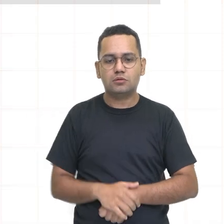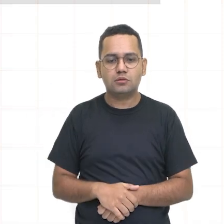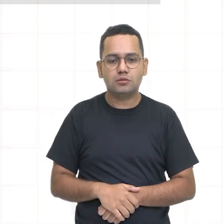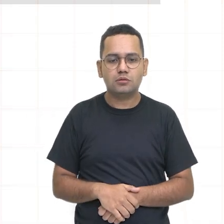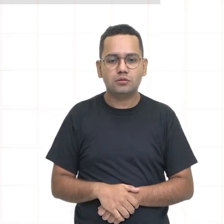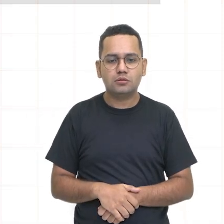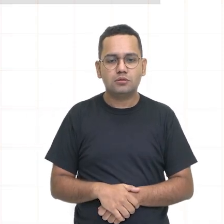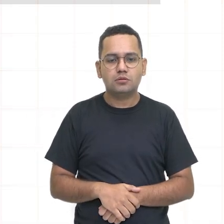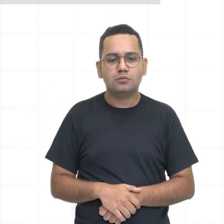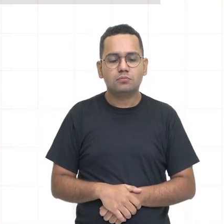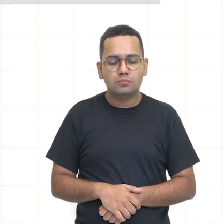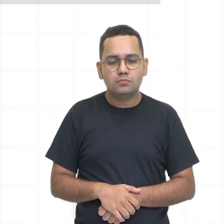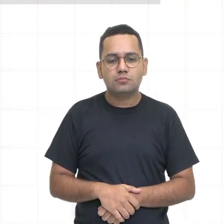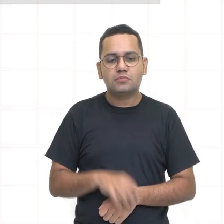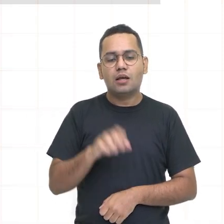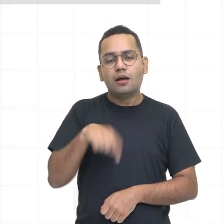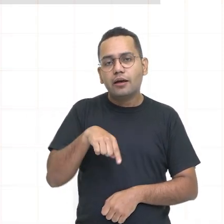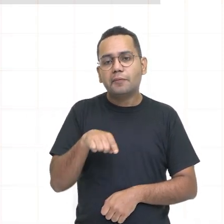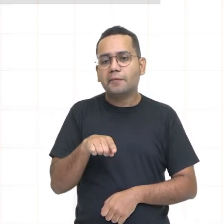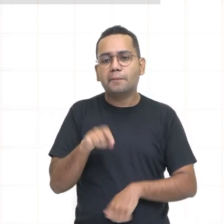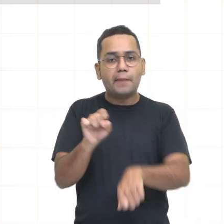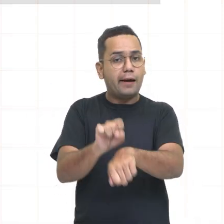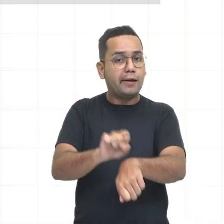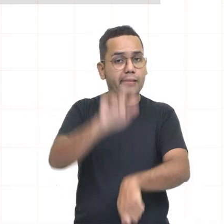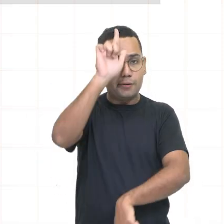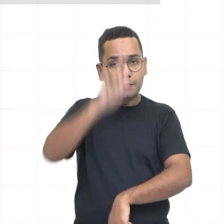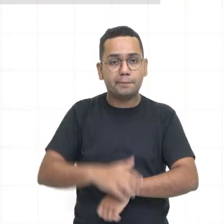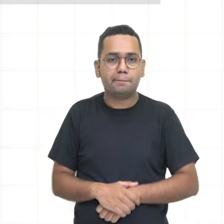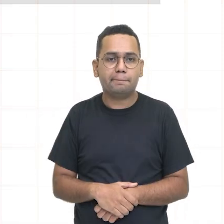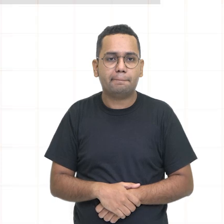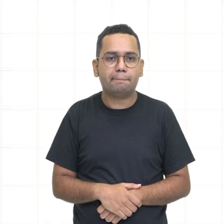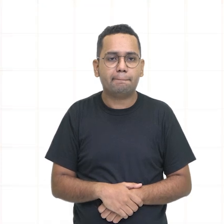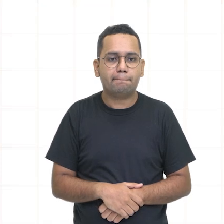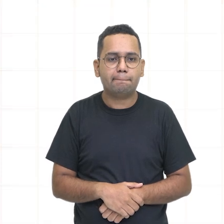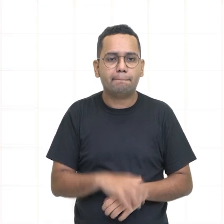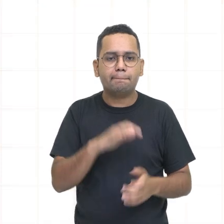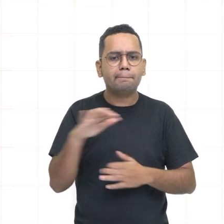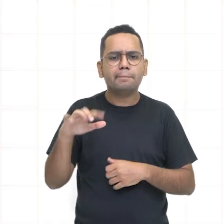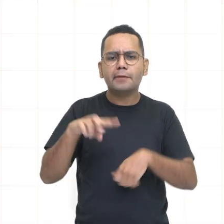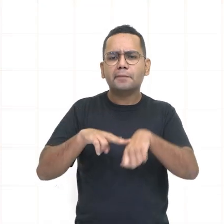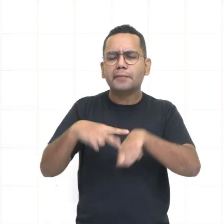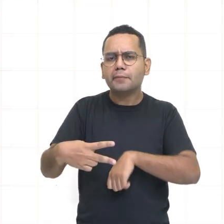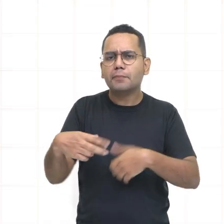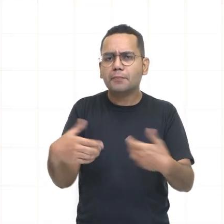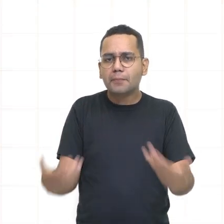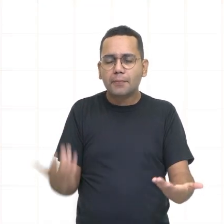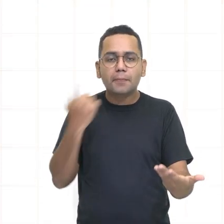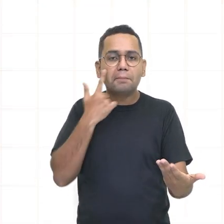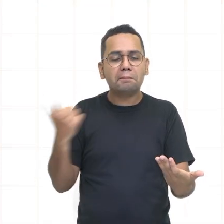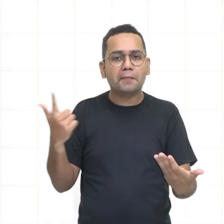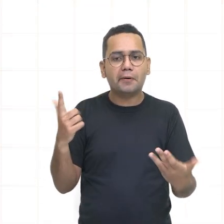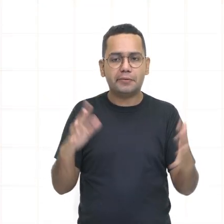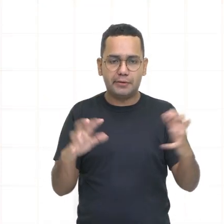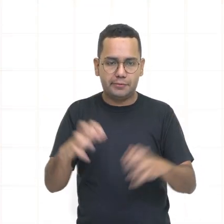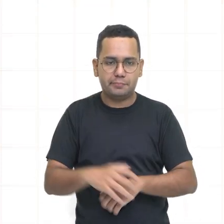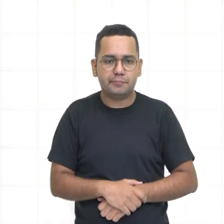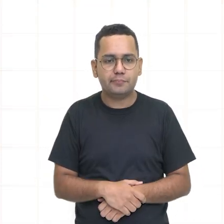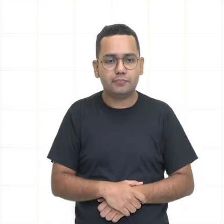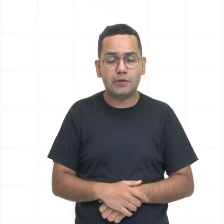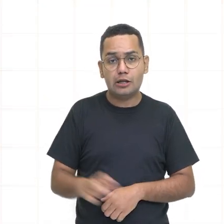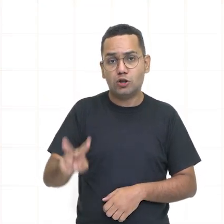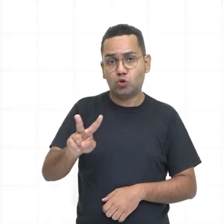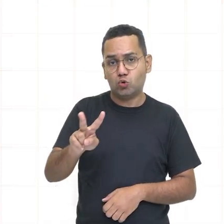Alemanha nesta data. E quais foram as consequências da Batalha de Stalingrado? Vamos lá. 2 milhões de